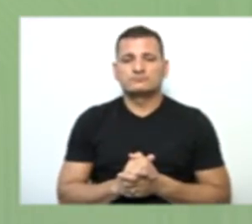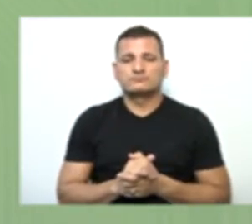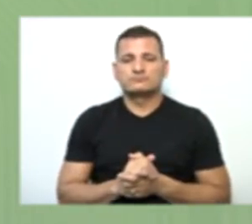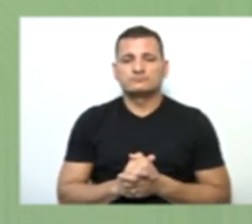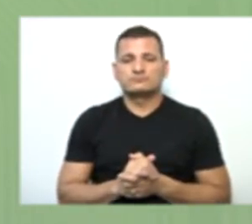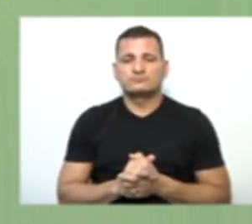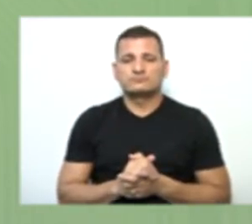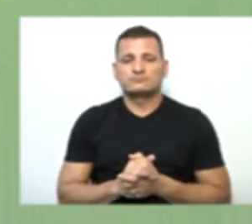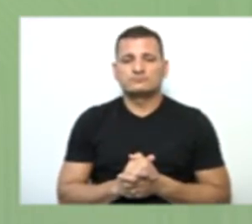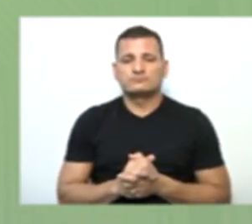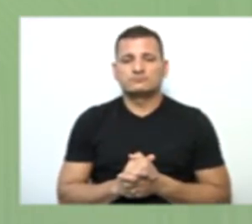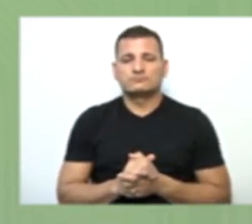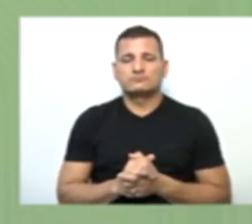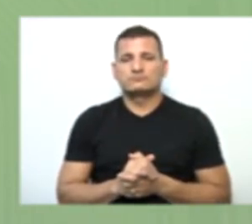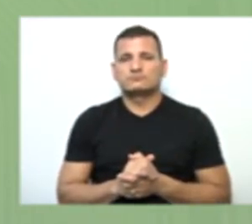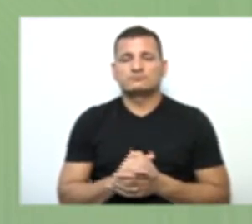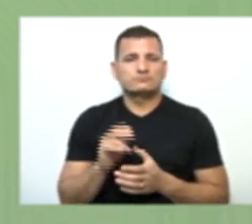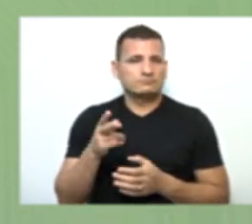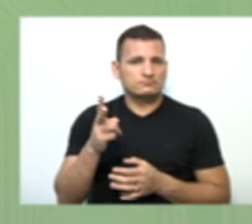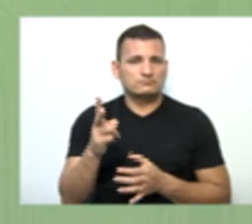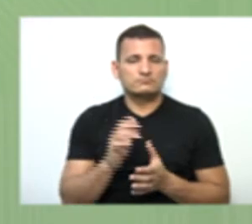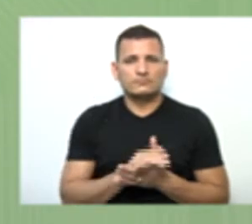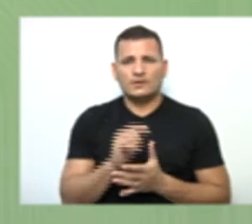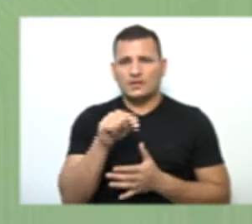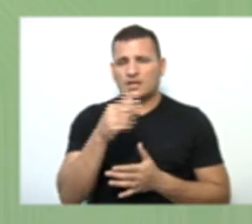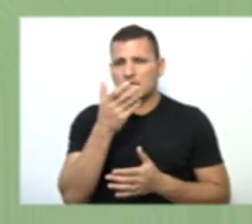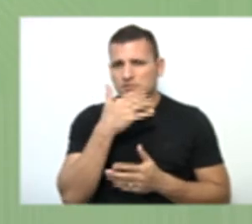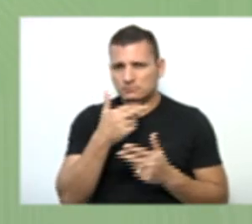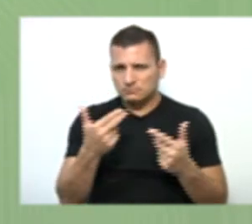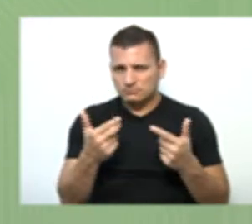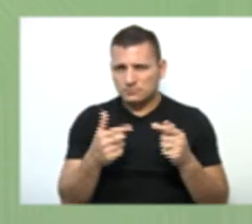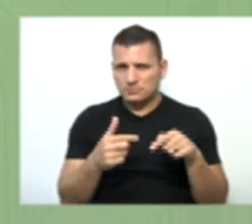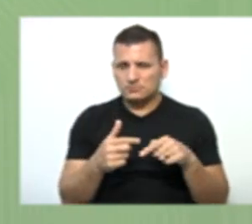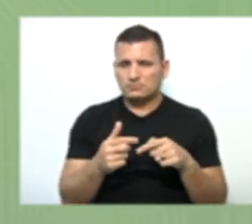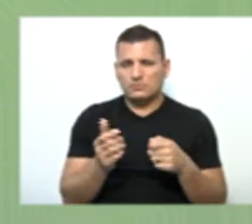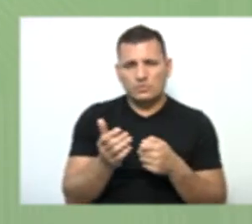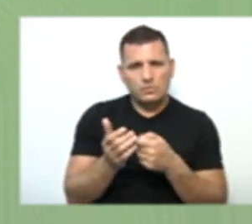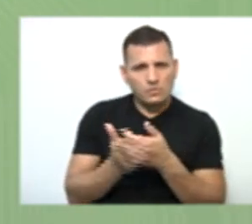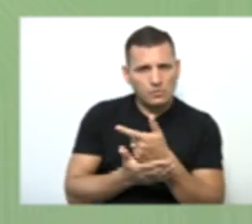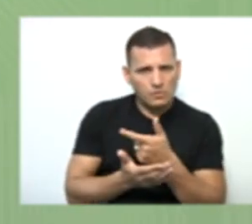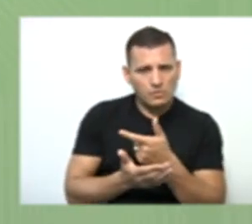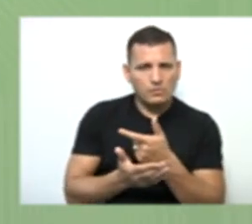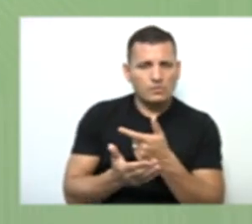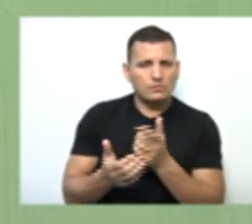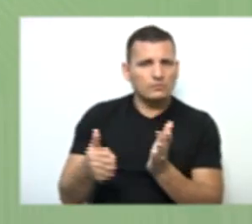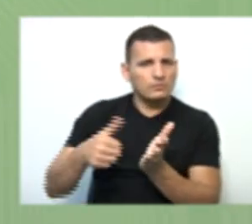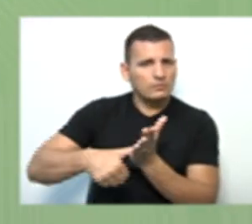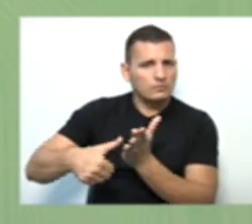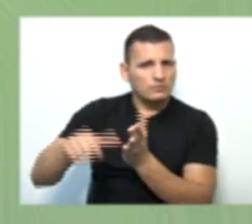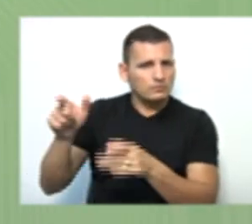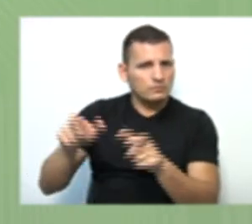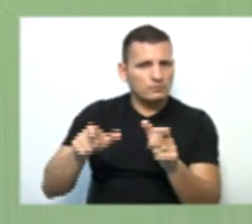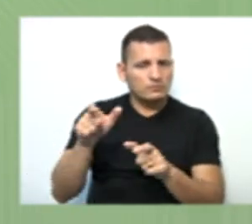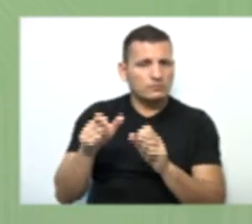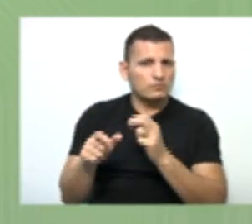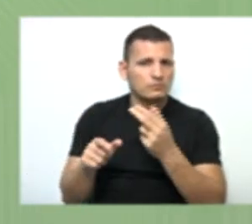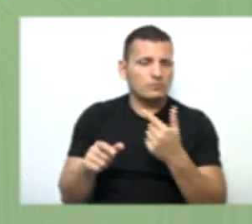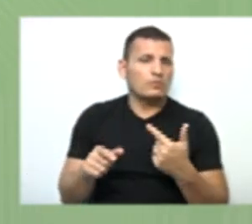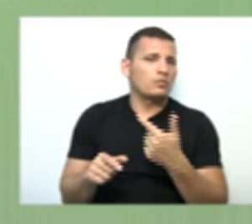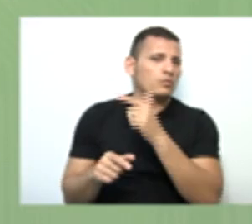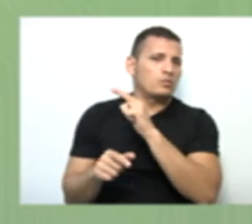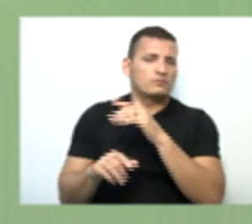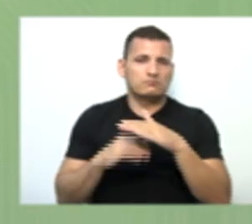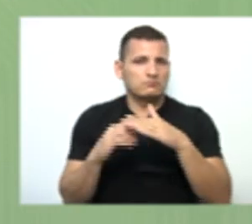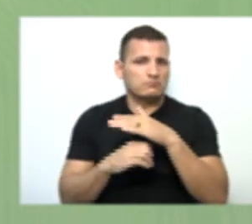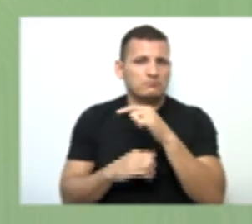Continuando, essa fruta foi adquirida de cooperados ou de terceiros que não participam da